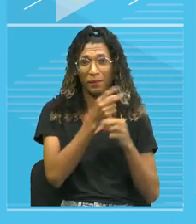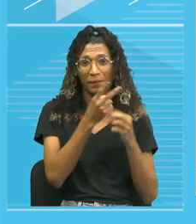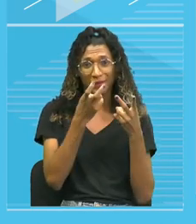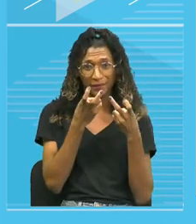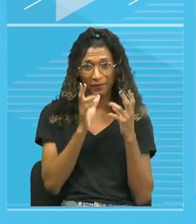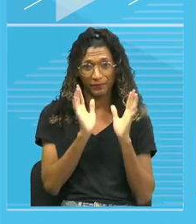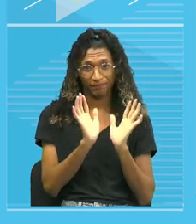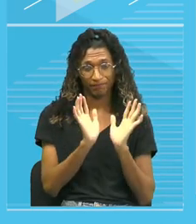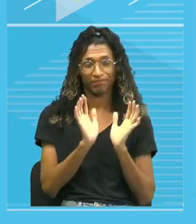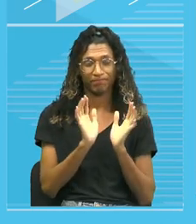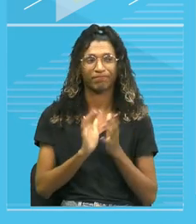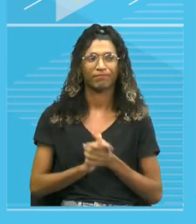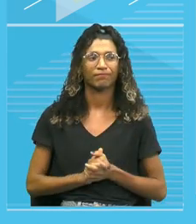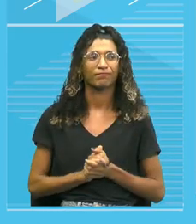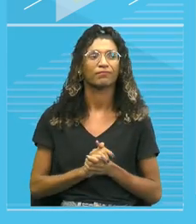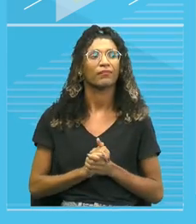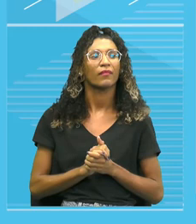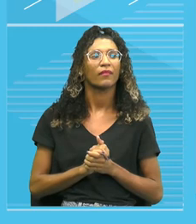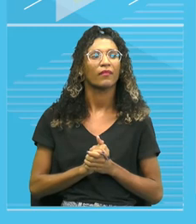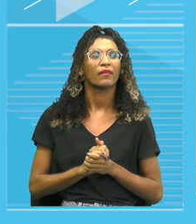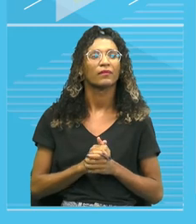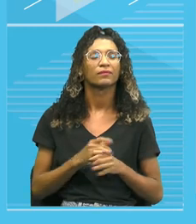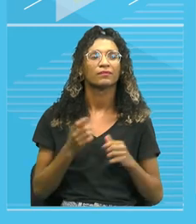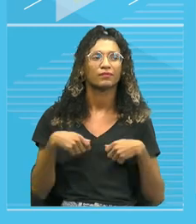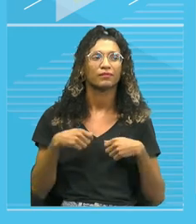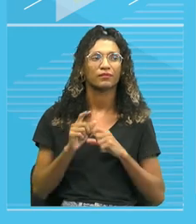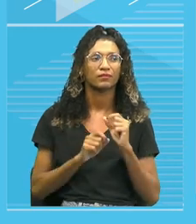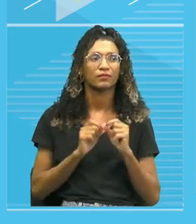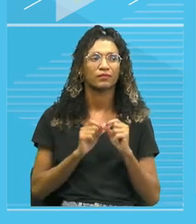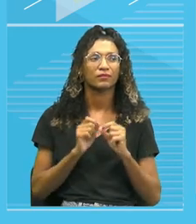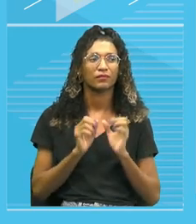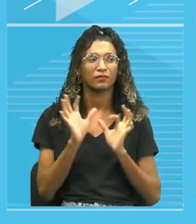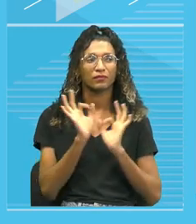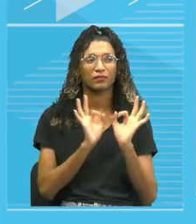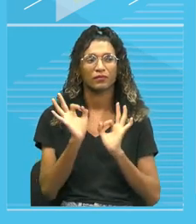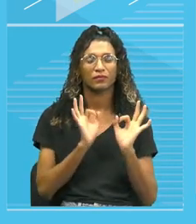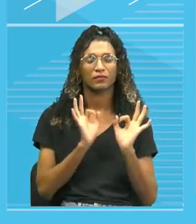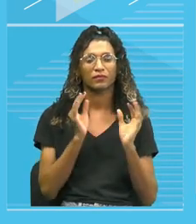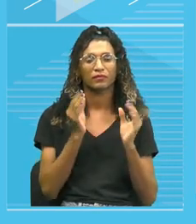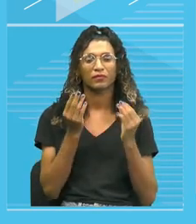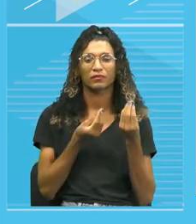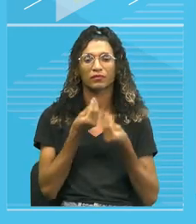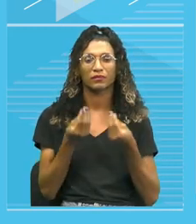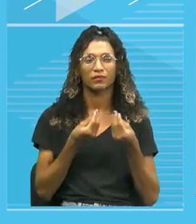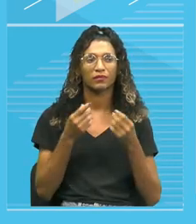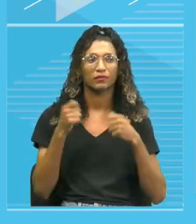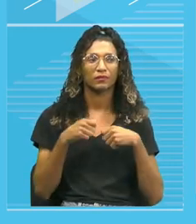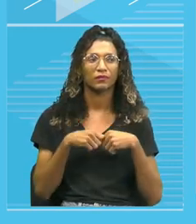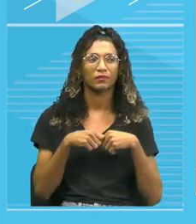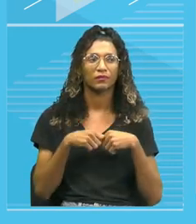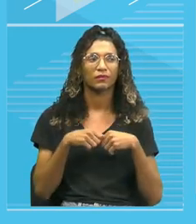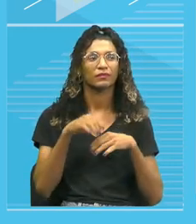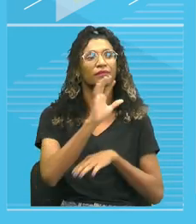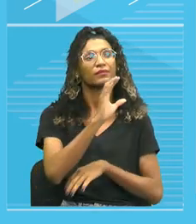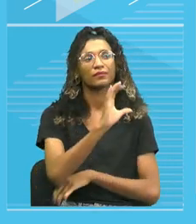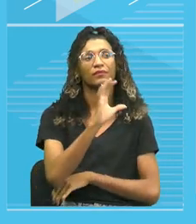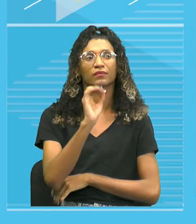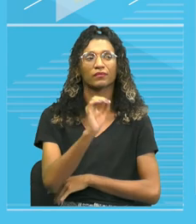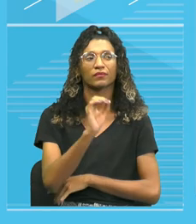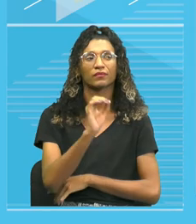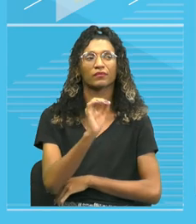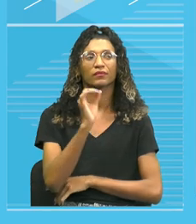balanceada e que nós vamos fazer vamos para o slide aqui seguinte vamos escrever ela CO2